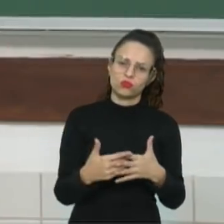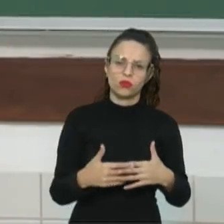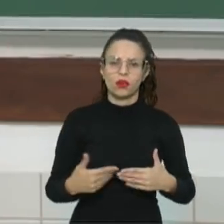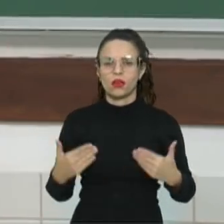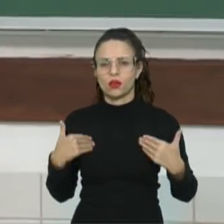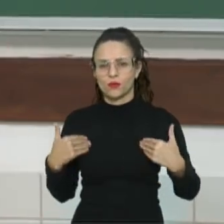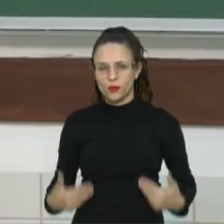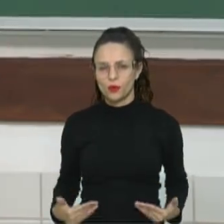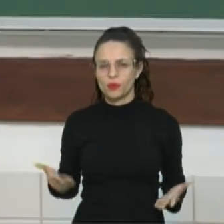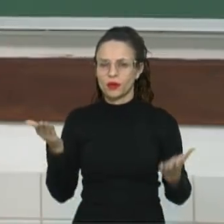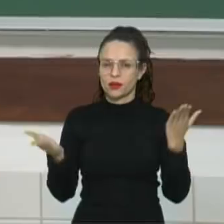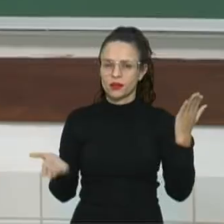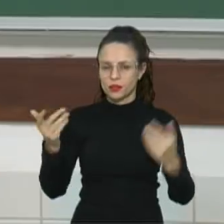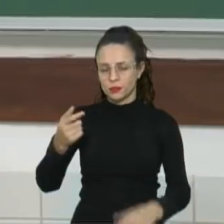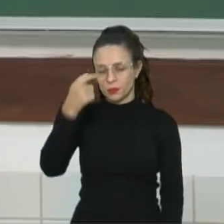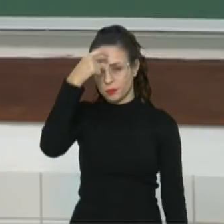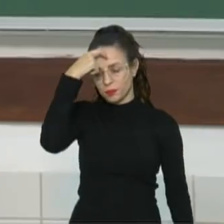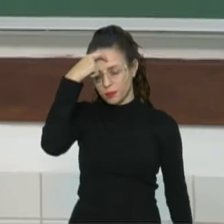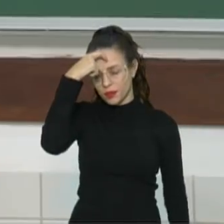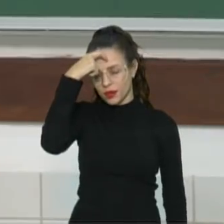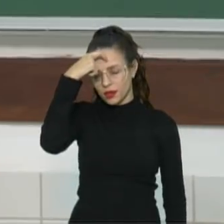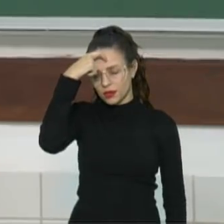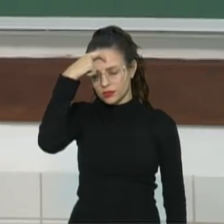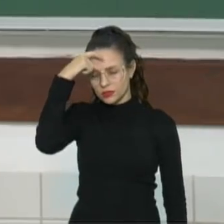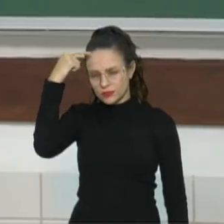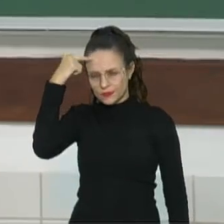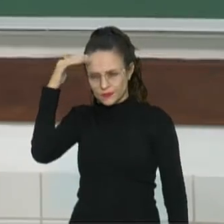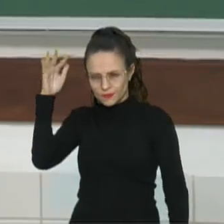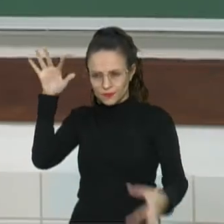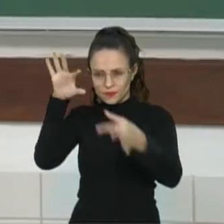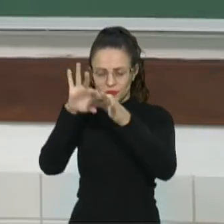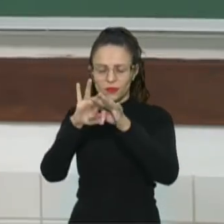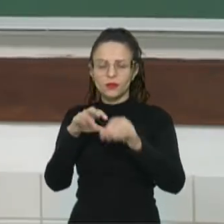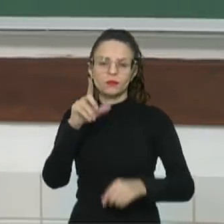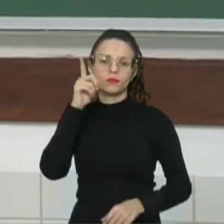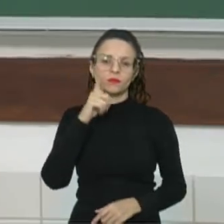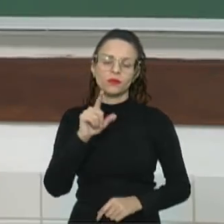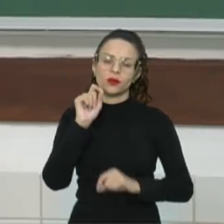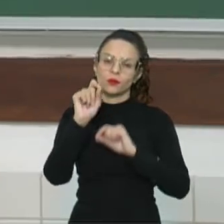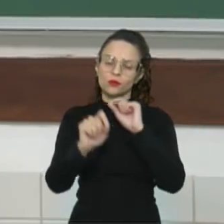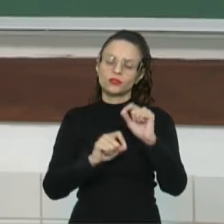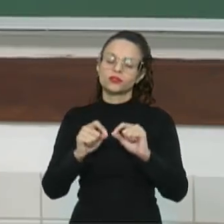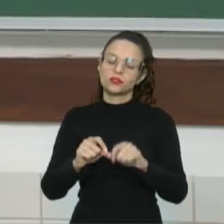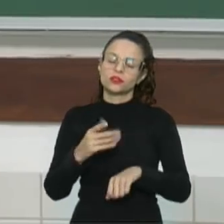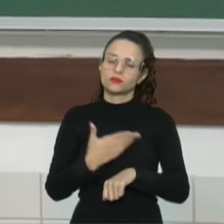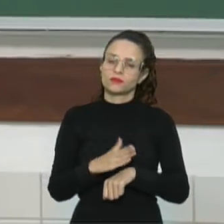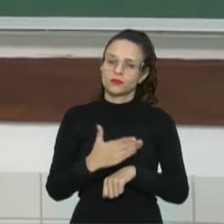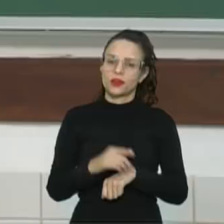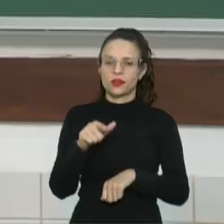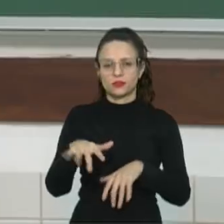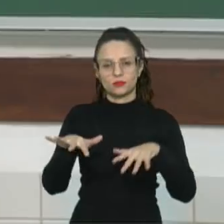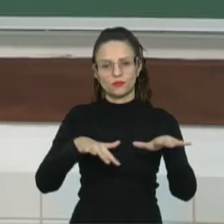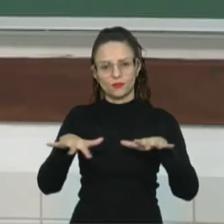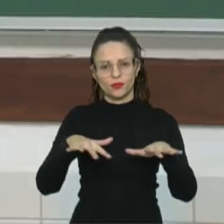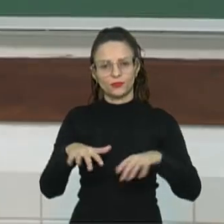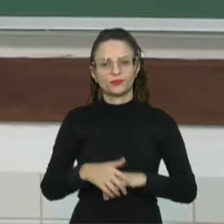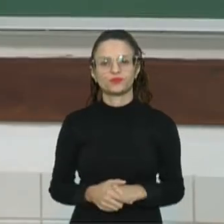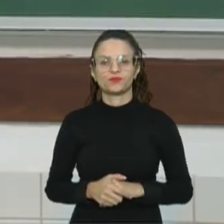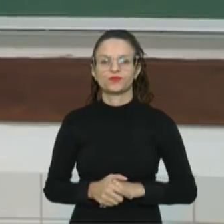seu equilíbrio, a sua mente, né? Para estar concentrado, para conseguir executar os movimentos.